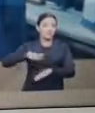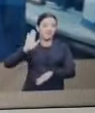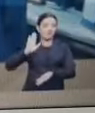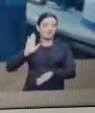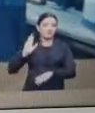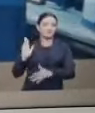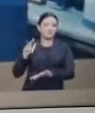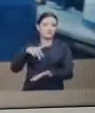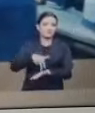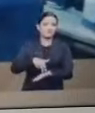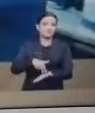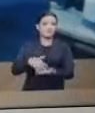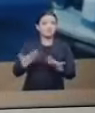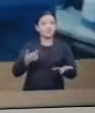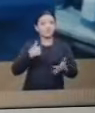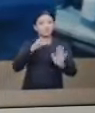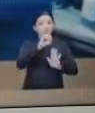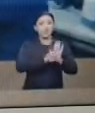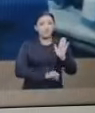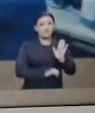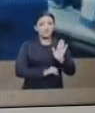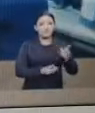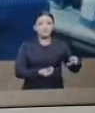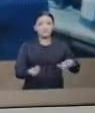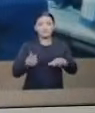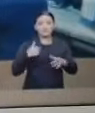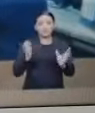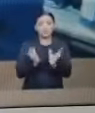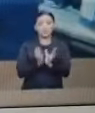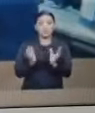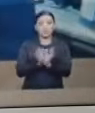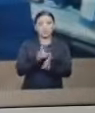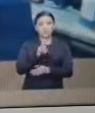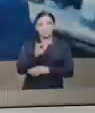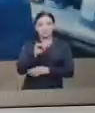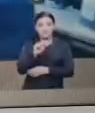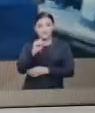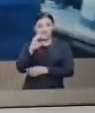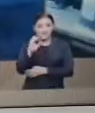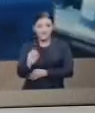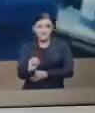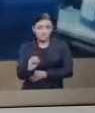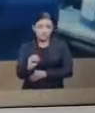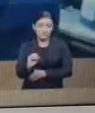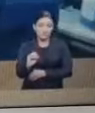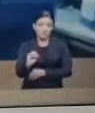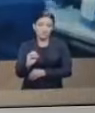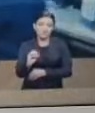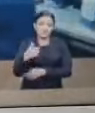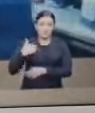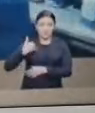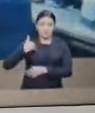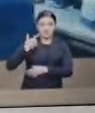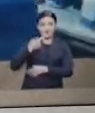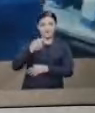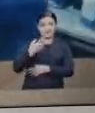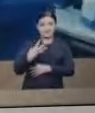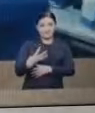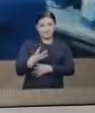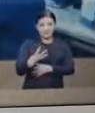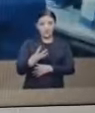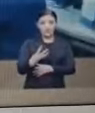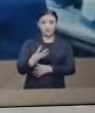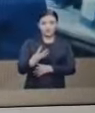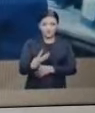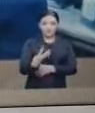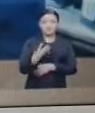Excelência apontando que eu estou na faixa de risco. Certo. Hoje eu estou com 74 anos, 3